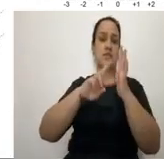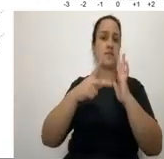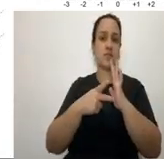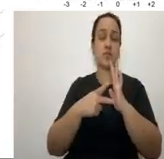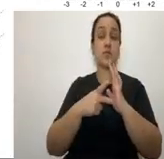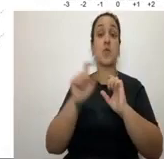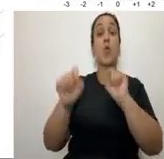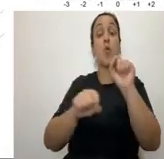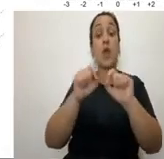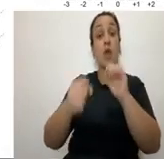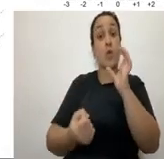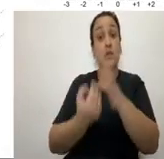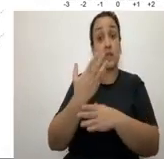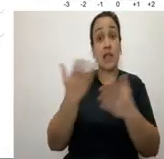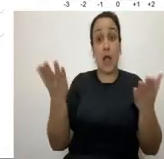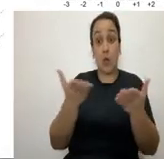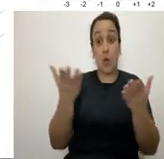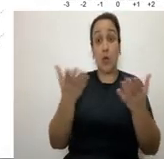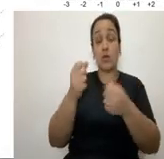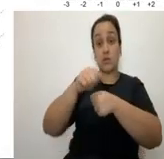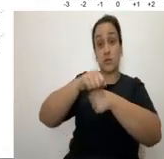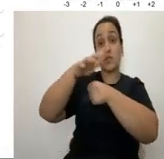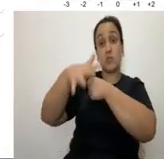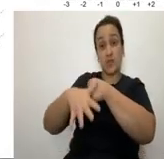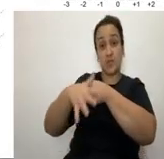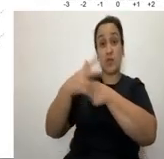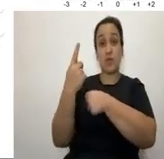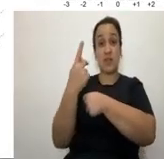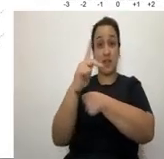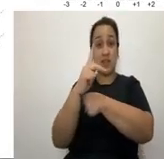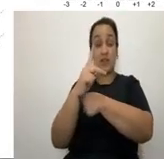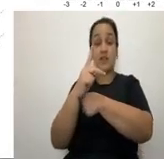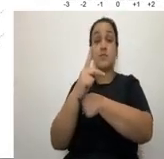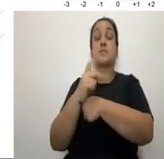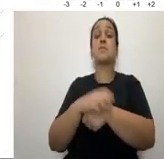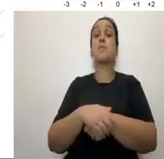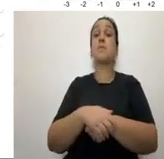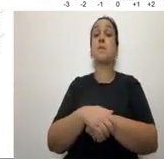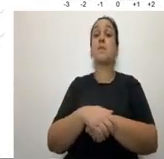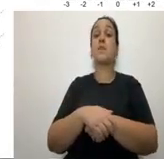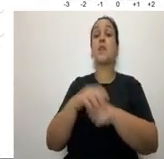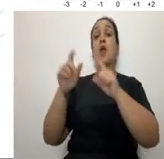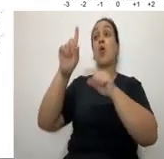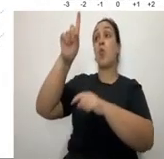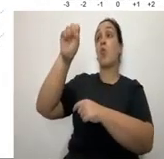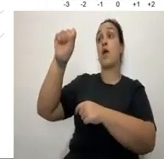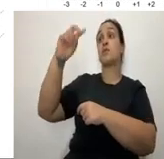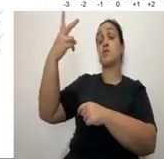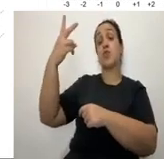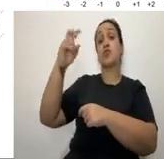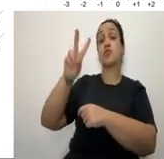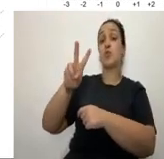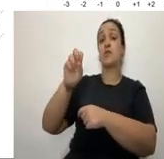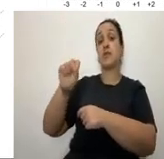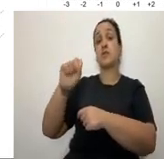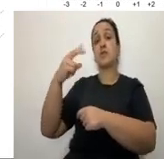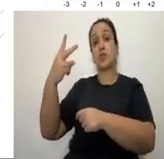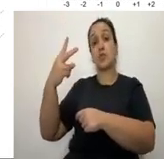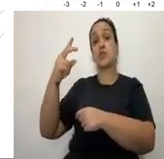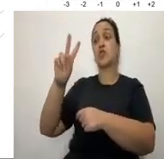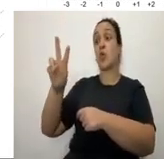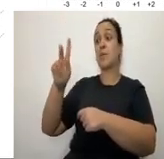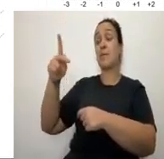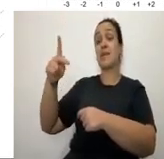significativa. Então, o que acontece? Agora, a distribuição dele passa a ser, então, ó,